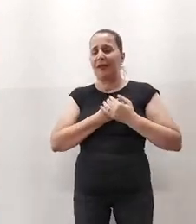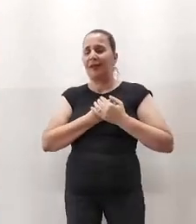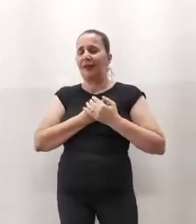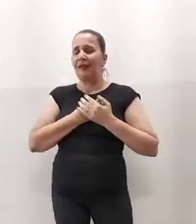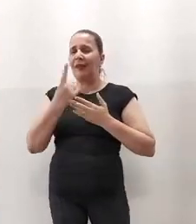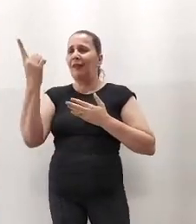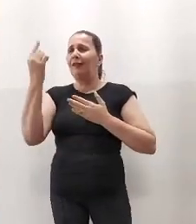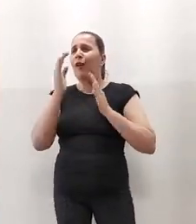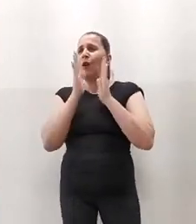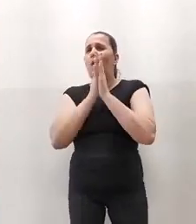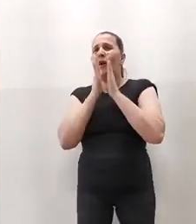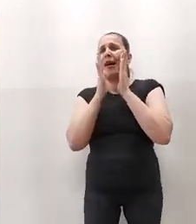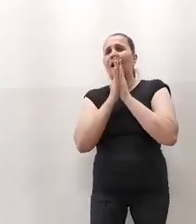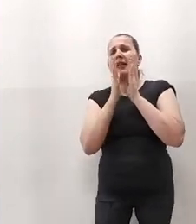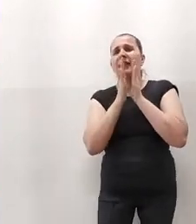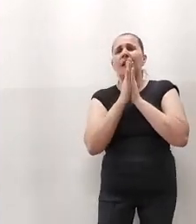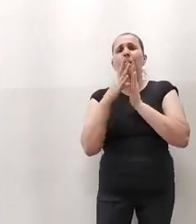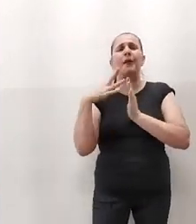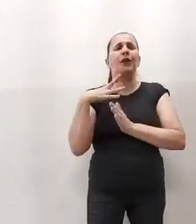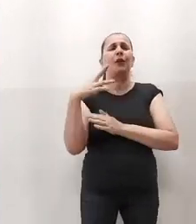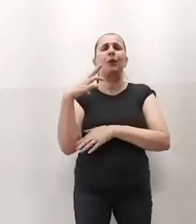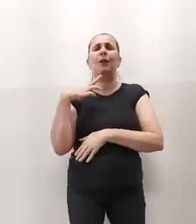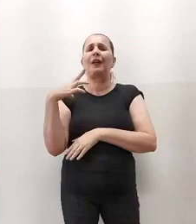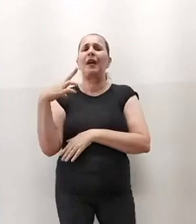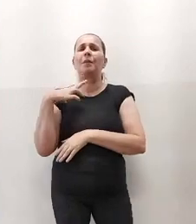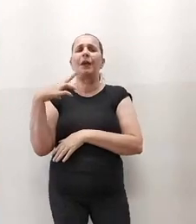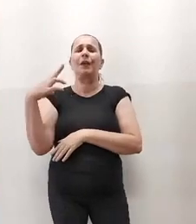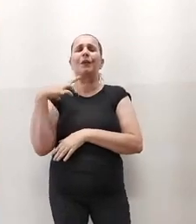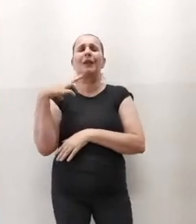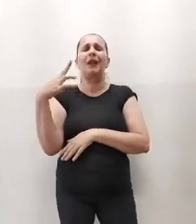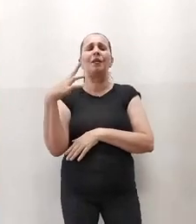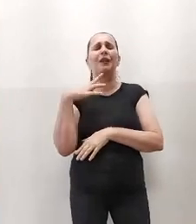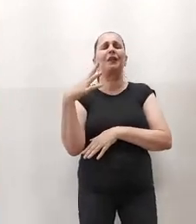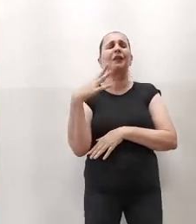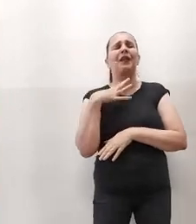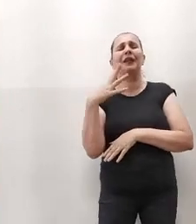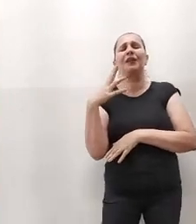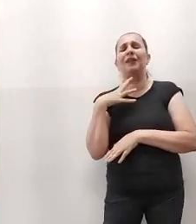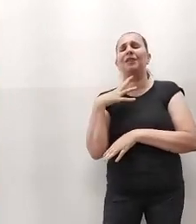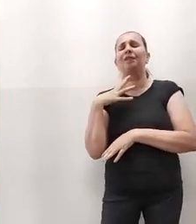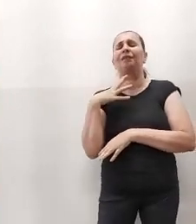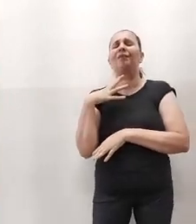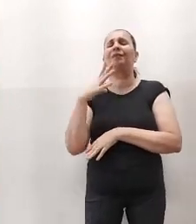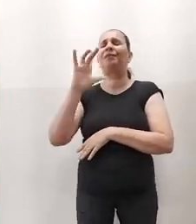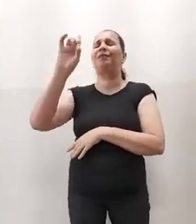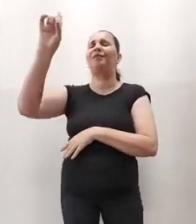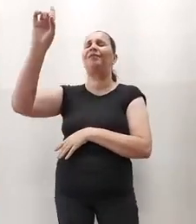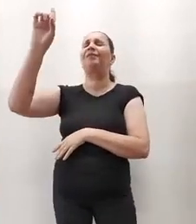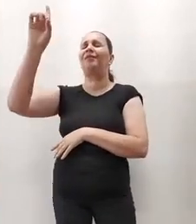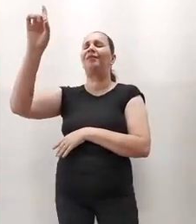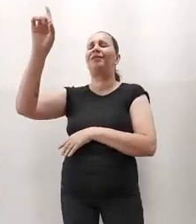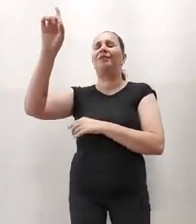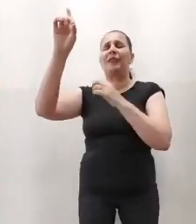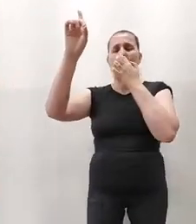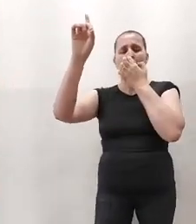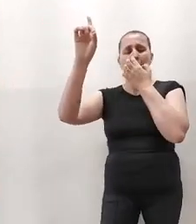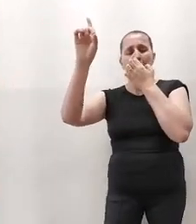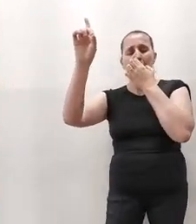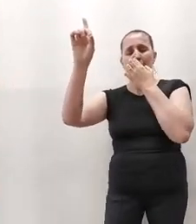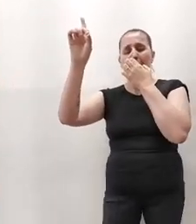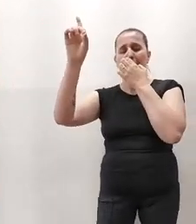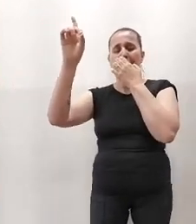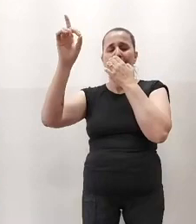faça uma oração, é a sua oração. Ninguém vai pôr a mão na sua cabeça, ninguém vai te ministrar, você vai falar: Deus, eu estou abrindo